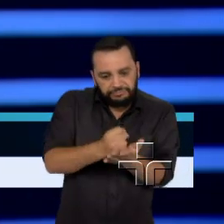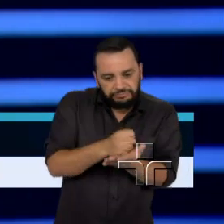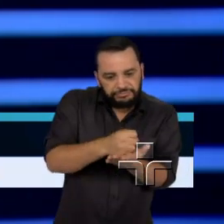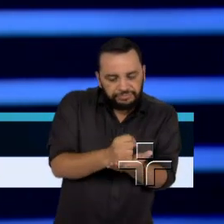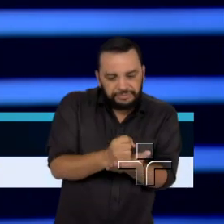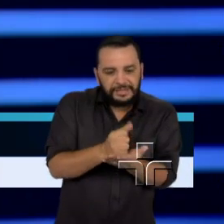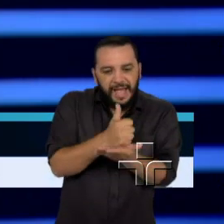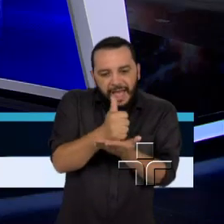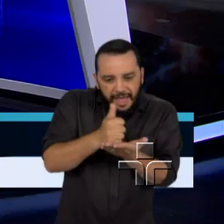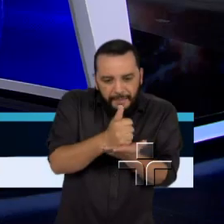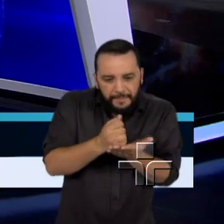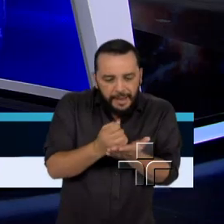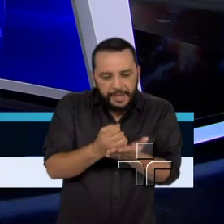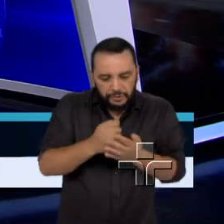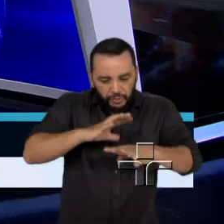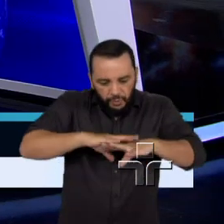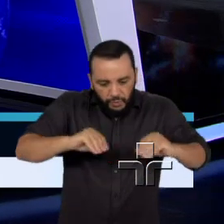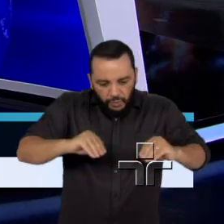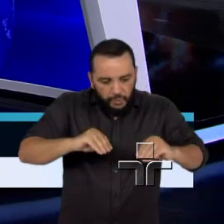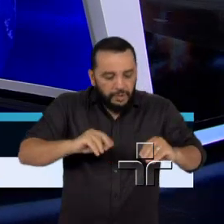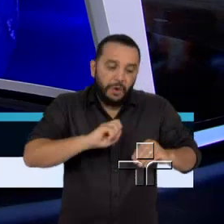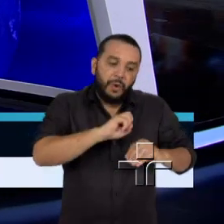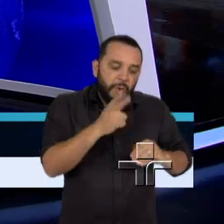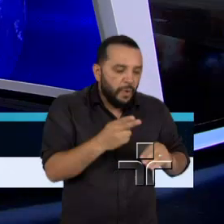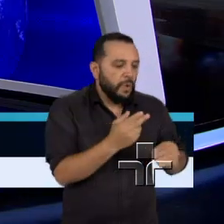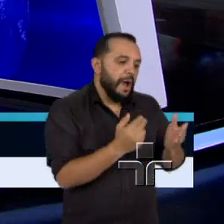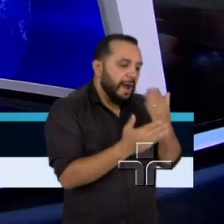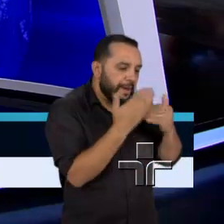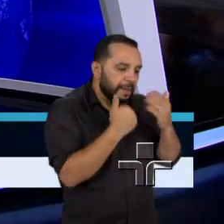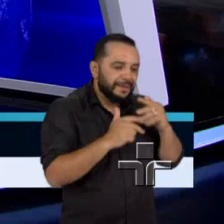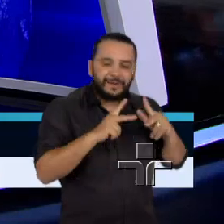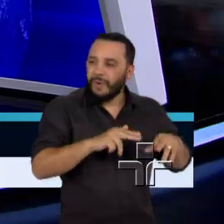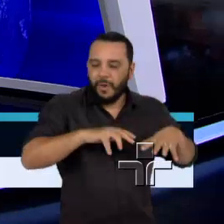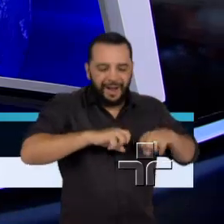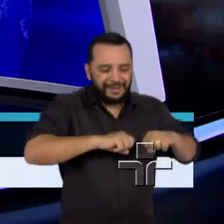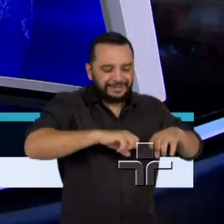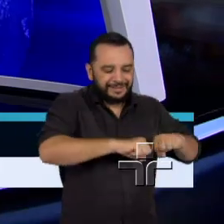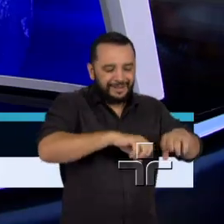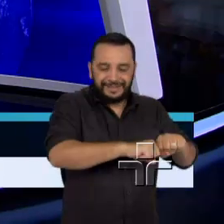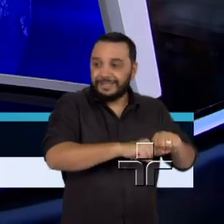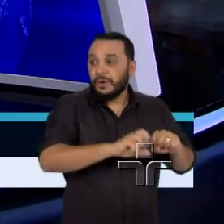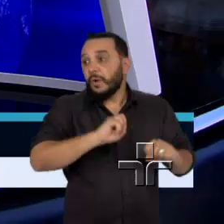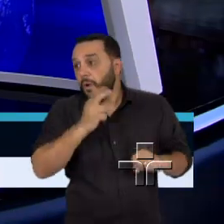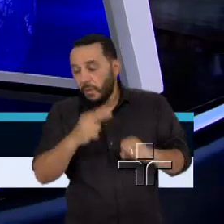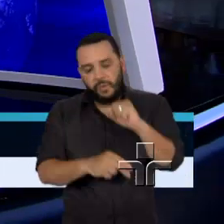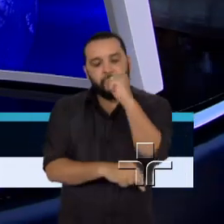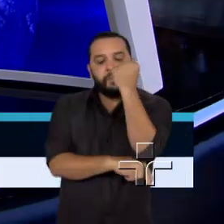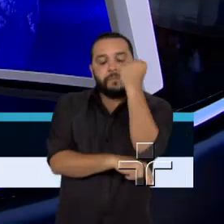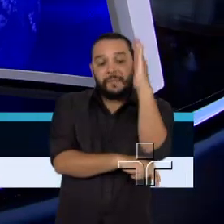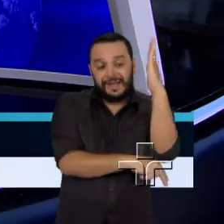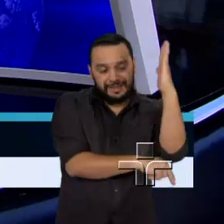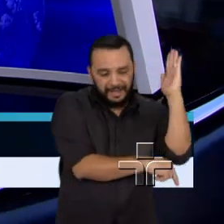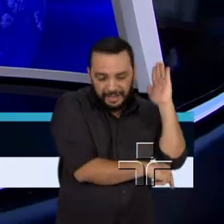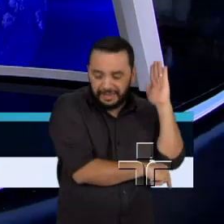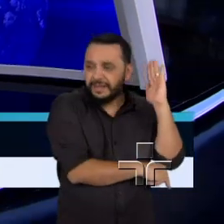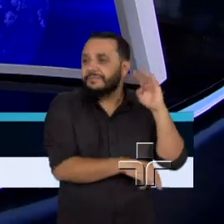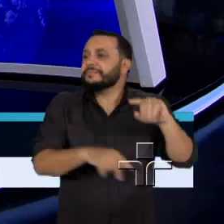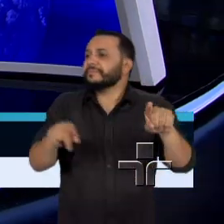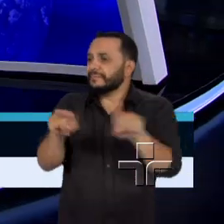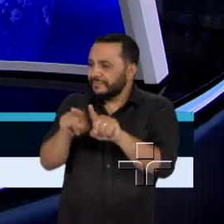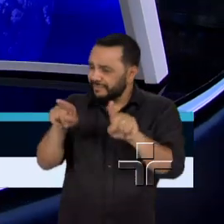remédio, ou um produto alimentício como é o açaí, ou a produção de madeira sustentável, ou questões vinculadas